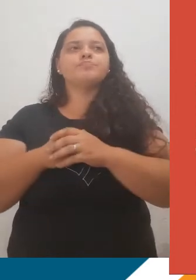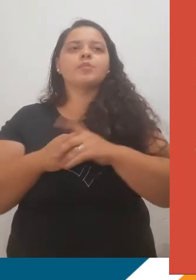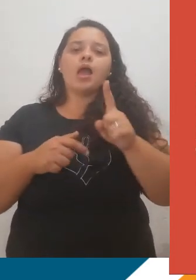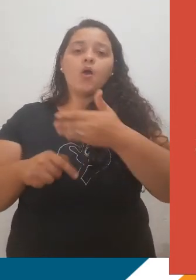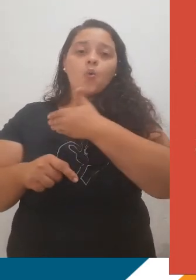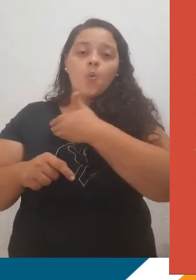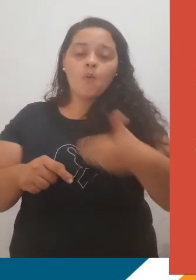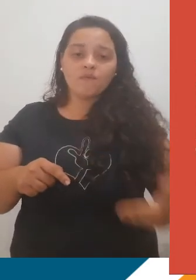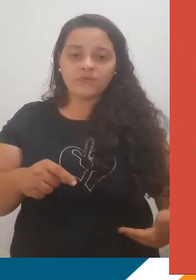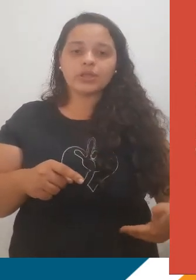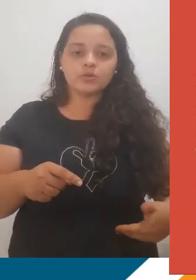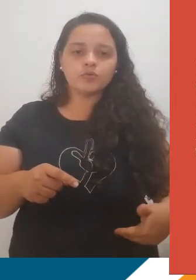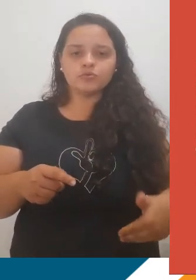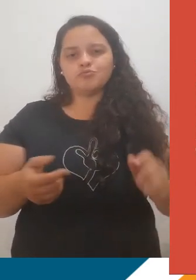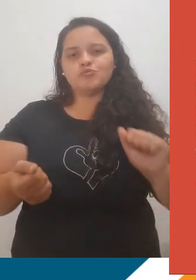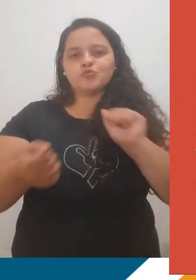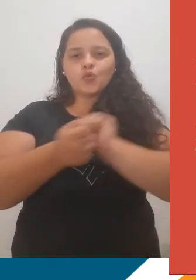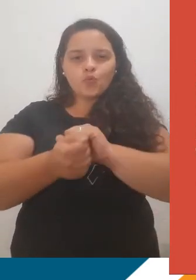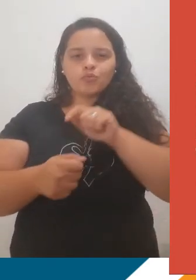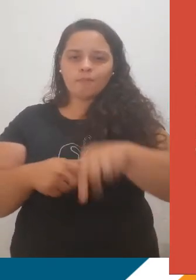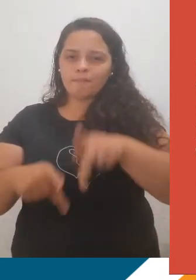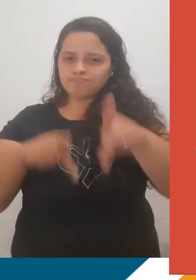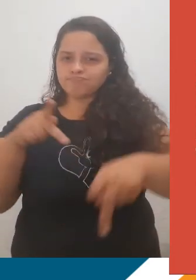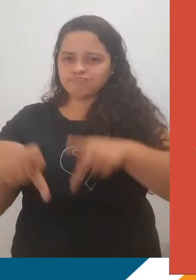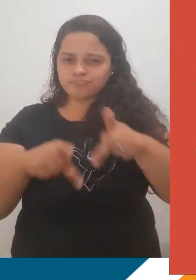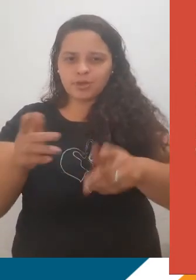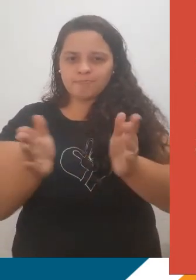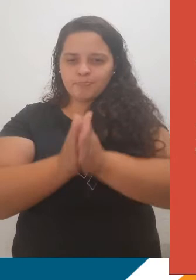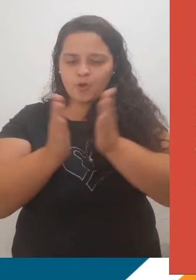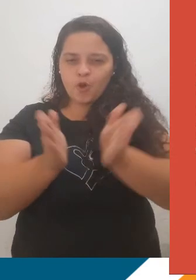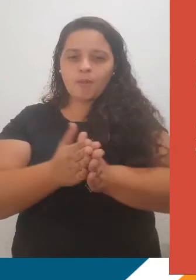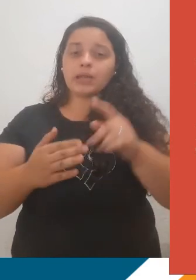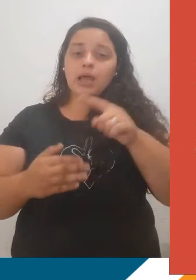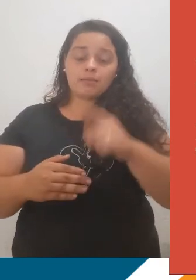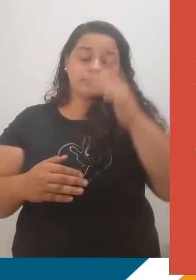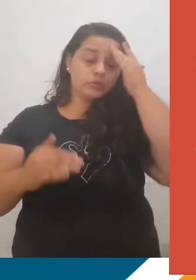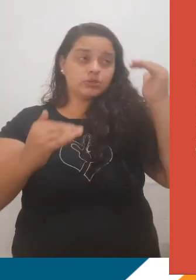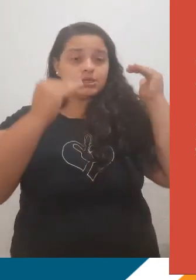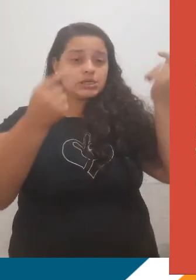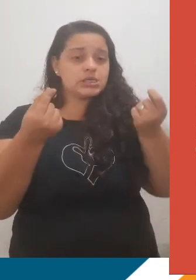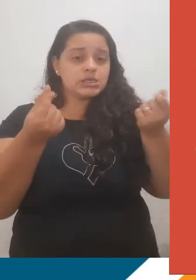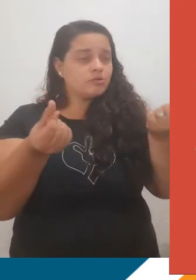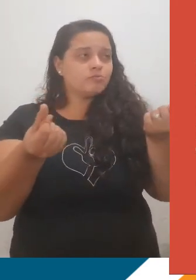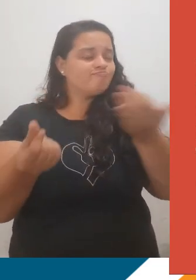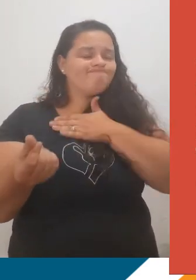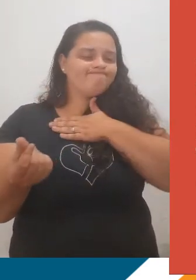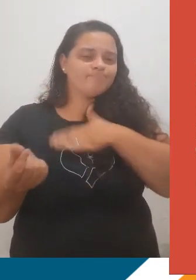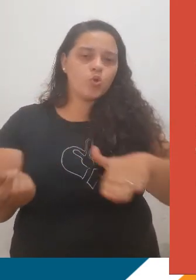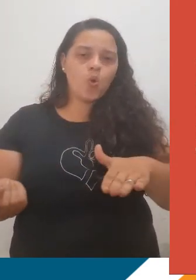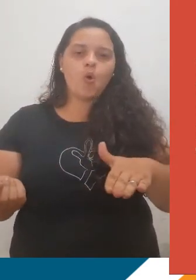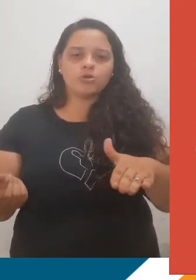governo com as classes populares. Isso é algo que causa insatisfação, junto com o sentimento anticomunista que